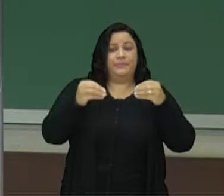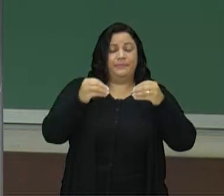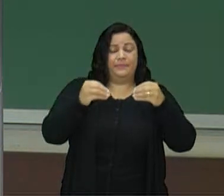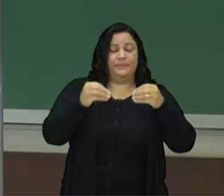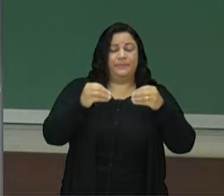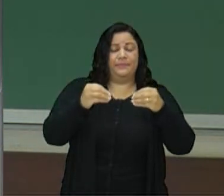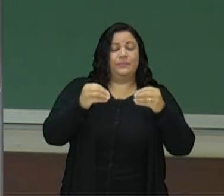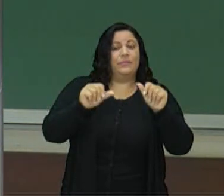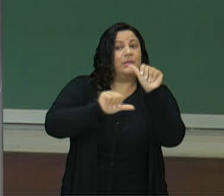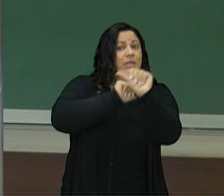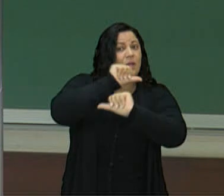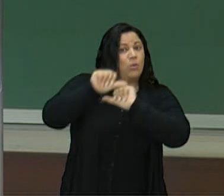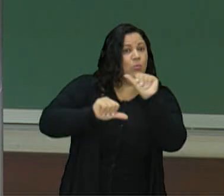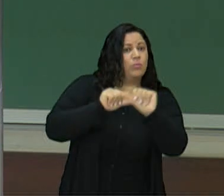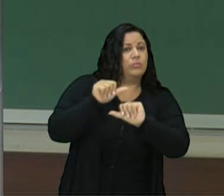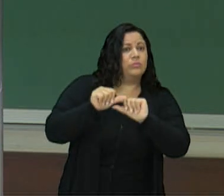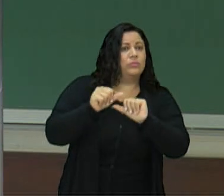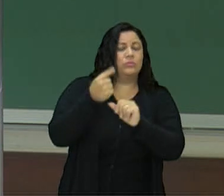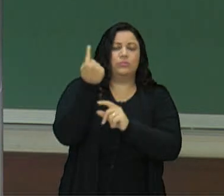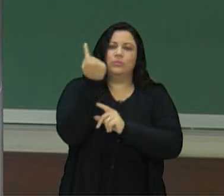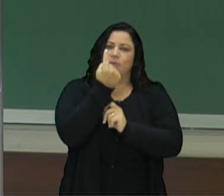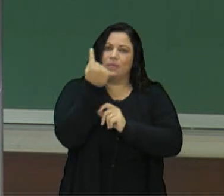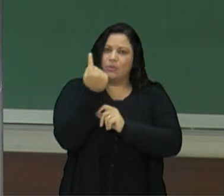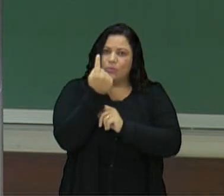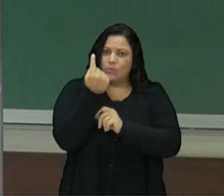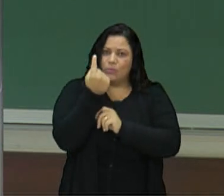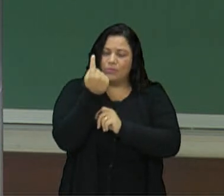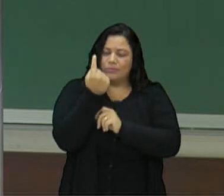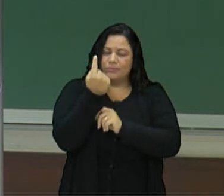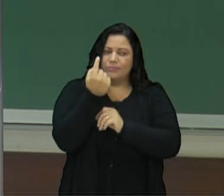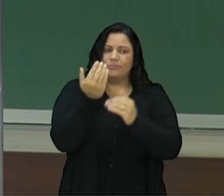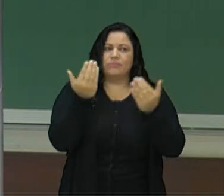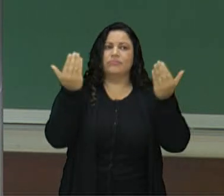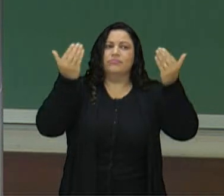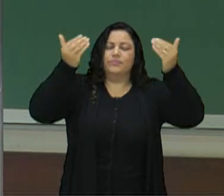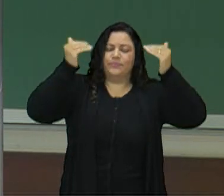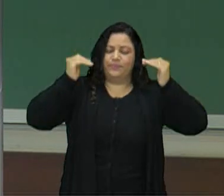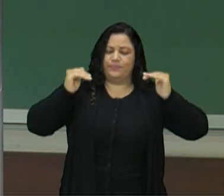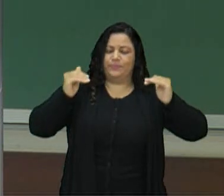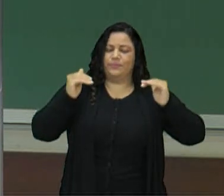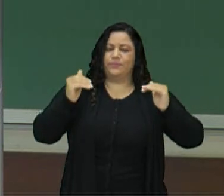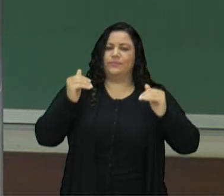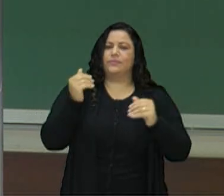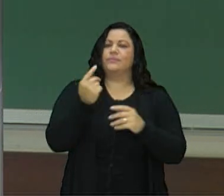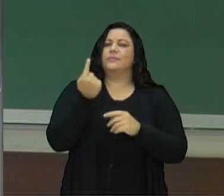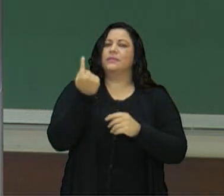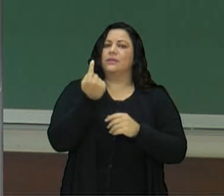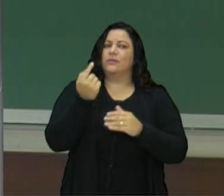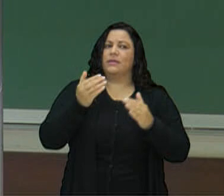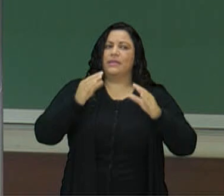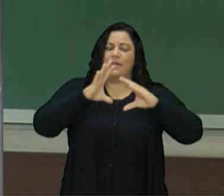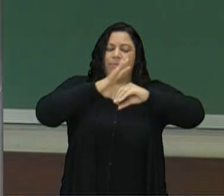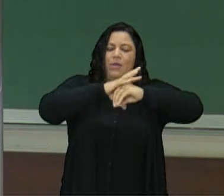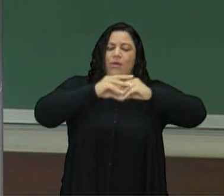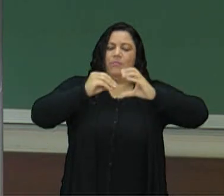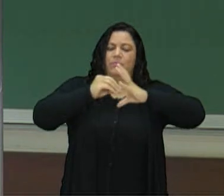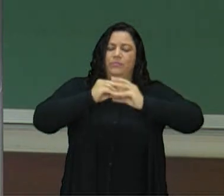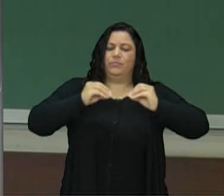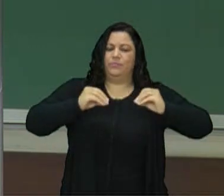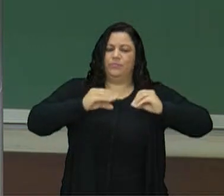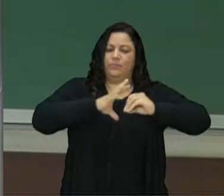lá, meiose. Tem meiose 1, prófase 1, metáfase 1, anáfase 1, telófase 1. Meiose